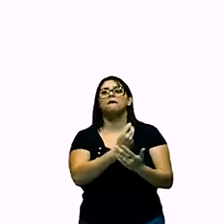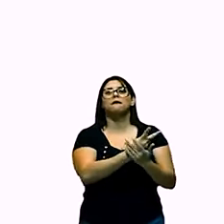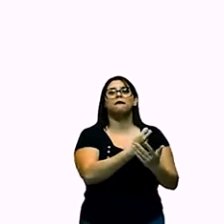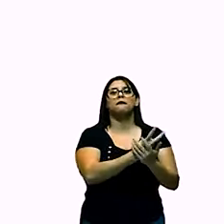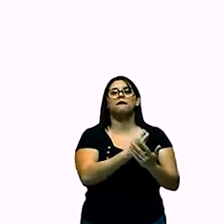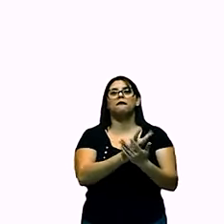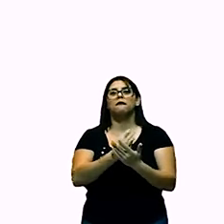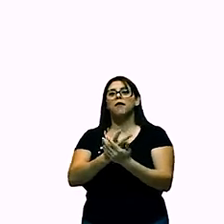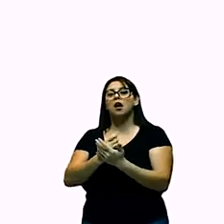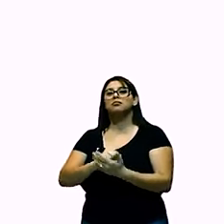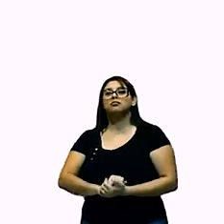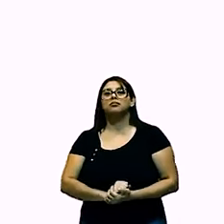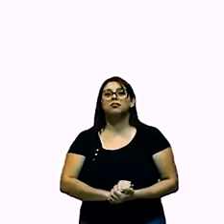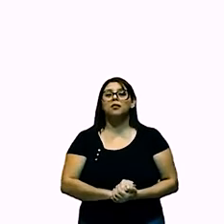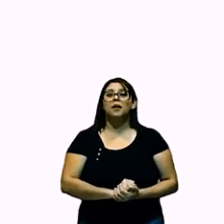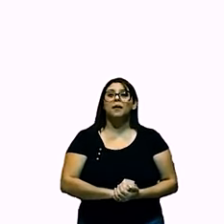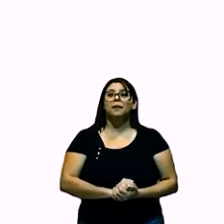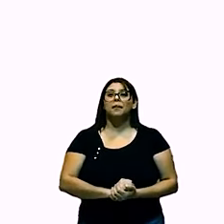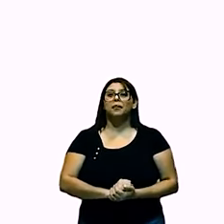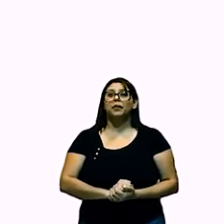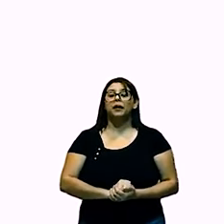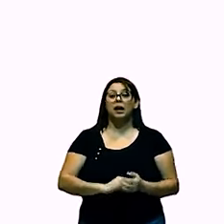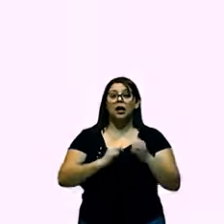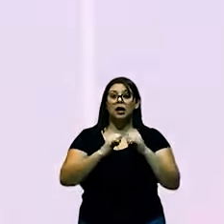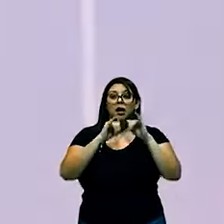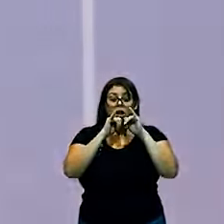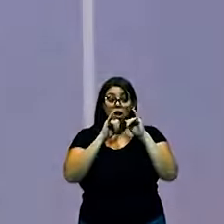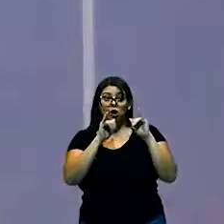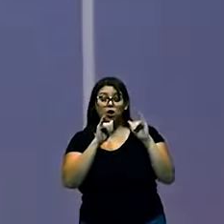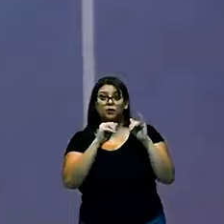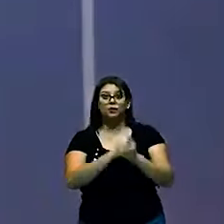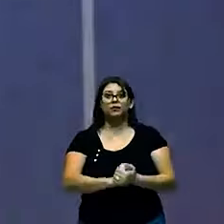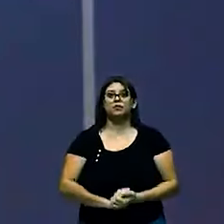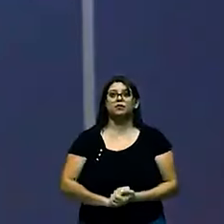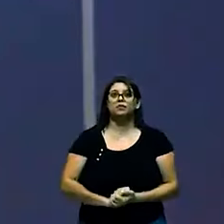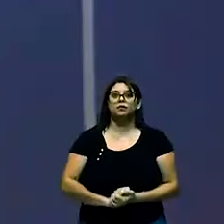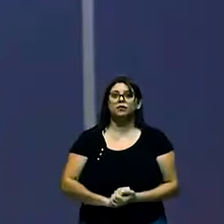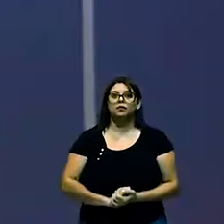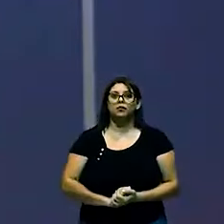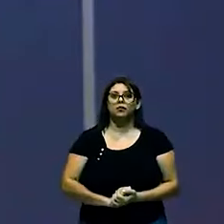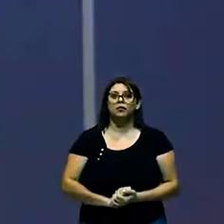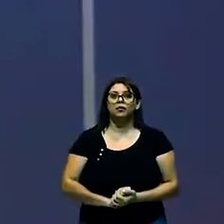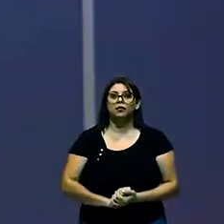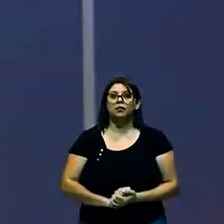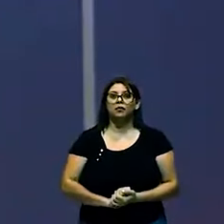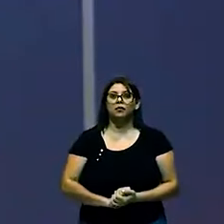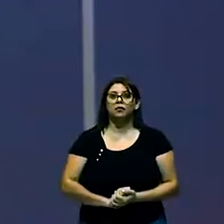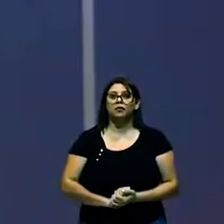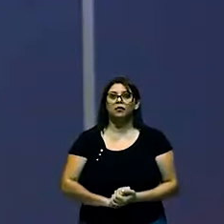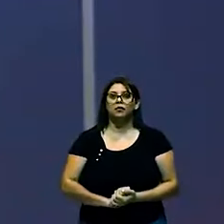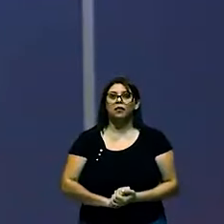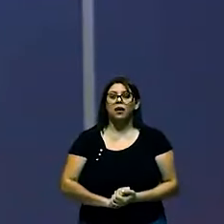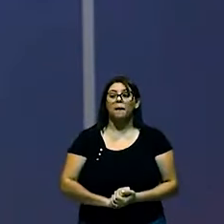muito apelativo, né? E ele dizia, olha, porque nas indulgências, além de poder comprar o